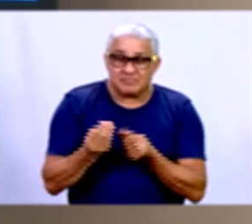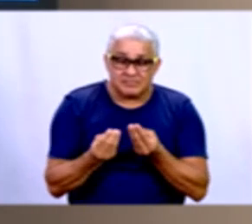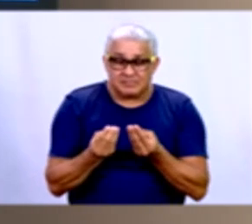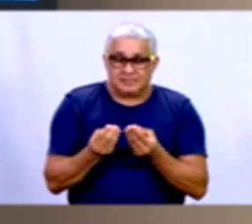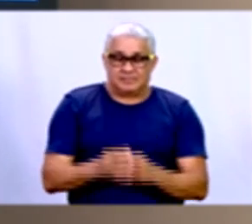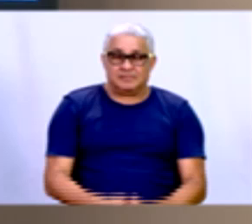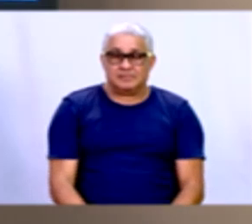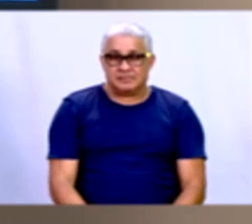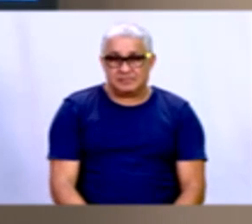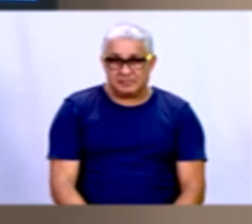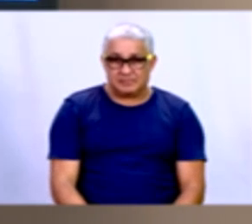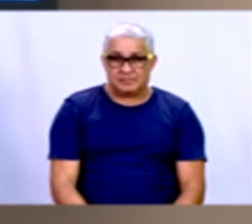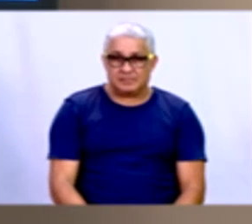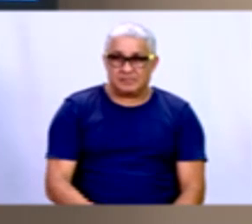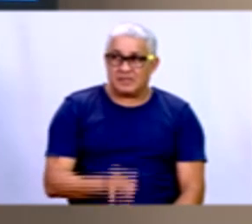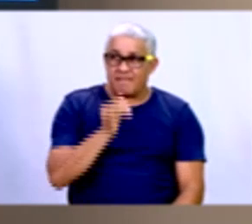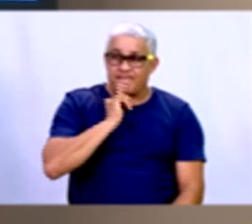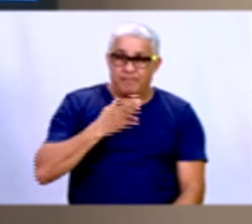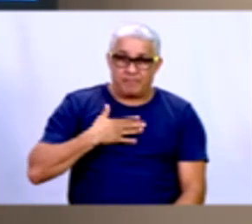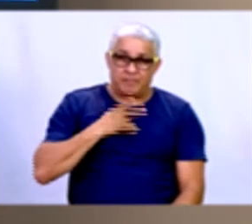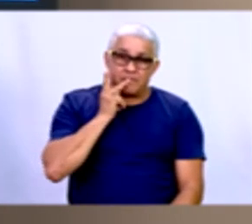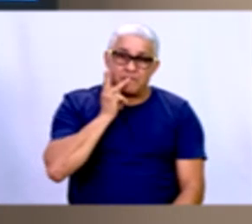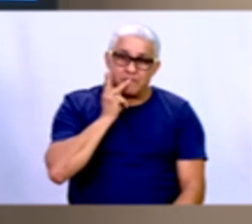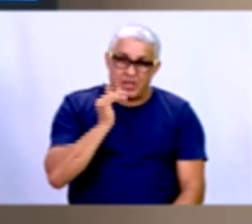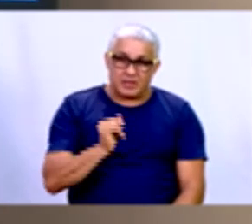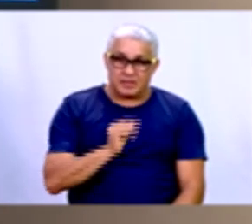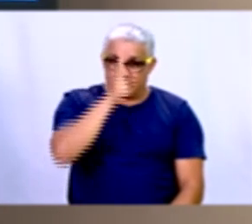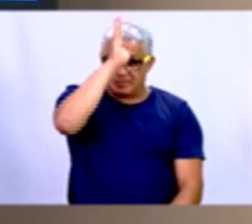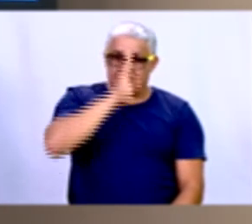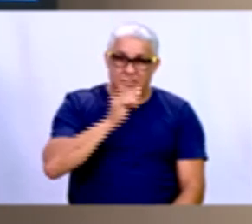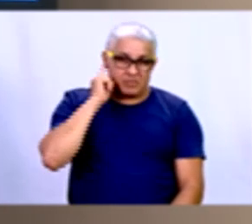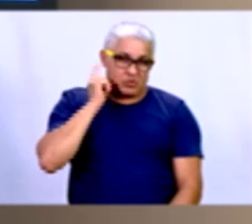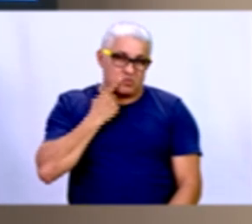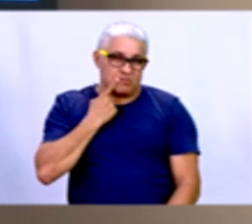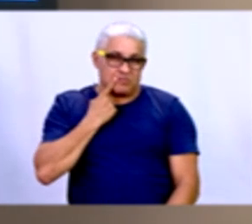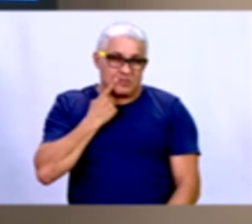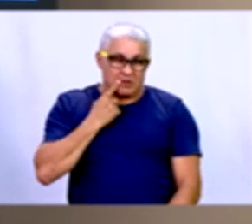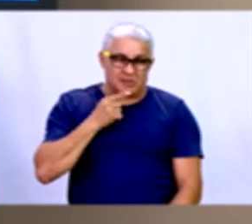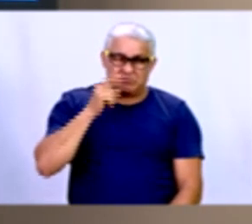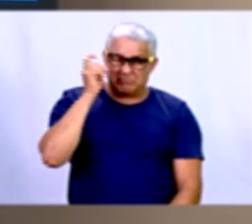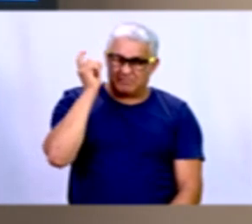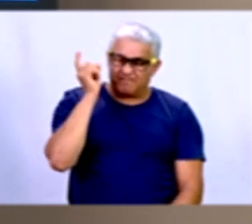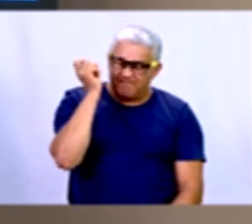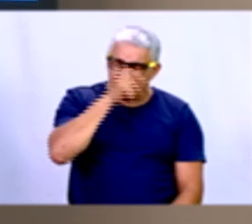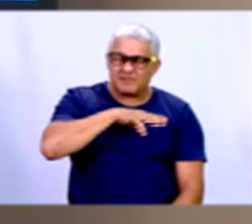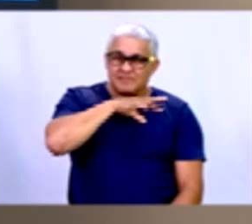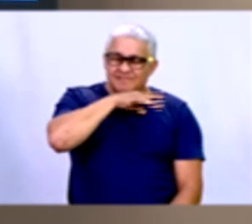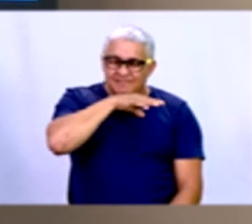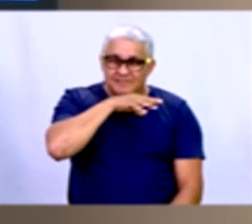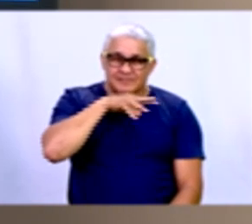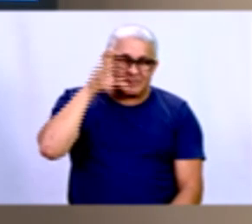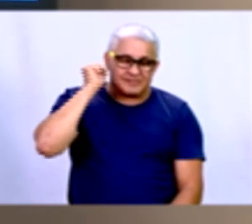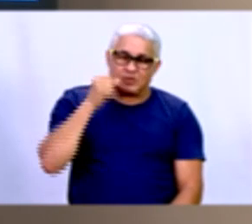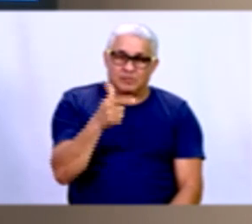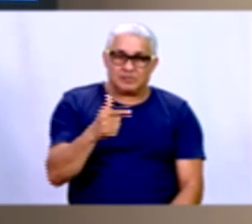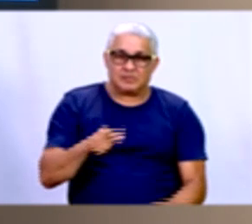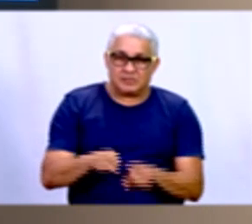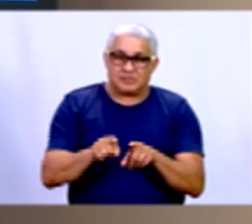O meu pai, ele é meio surdo, ele não escuta direito. Aí outro dia ligaram na casa